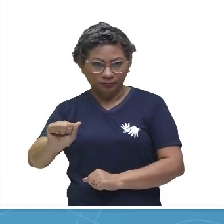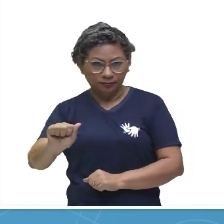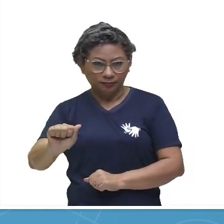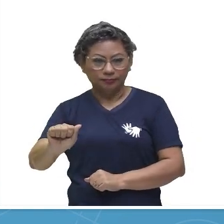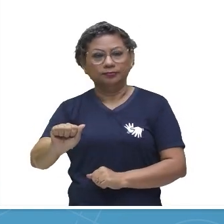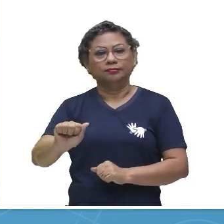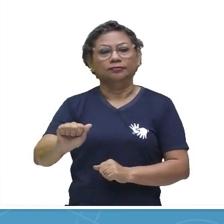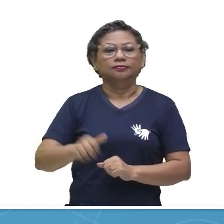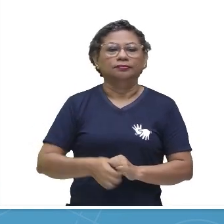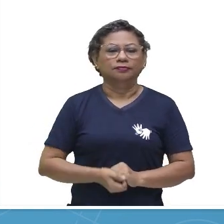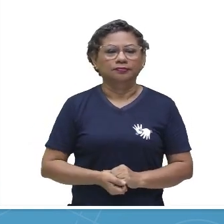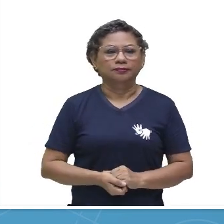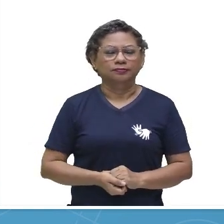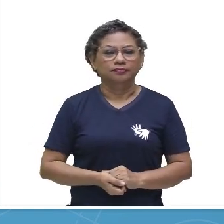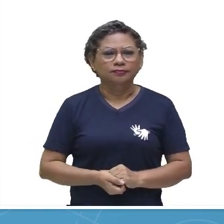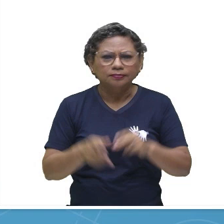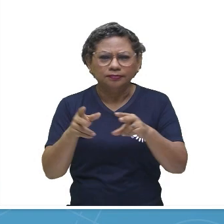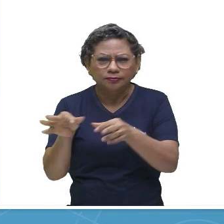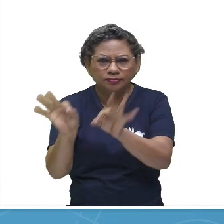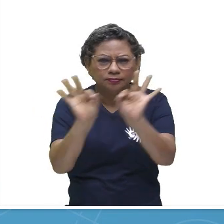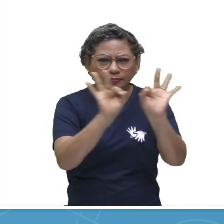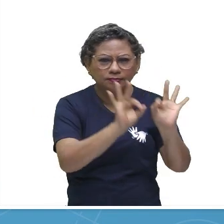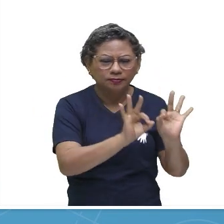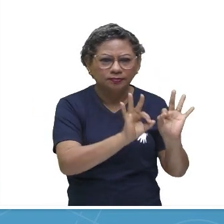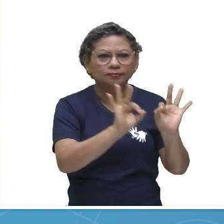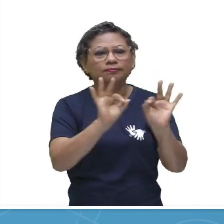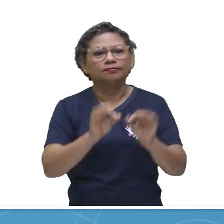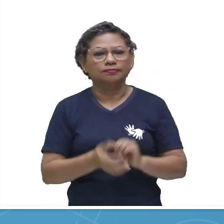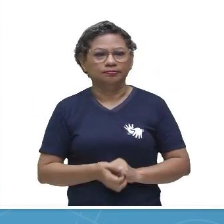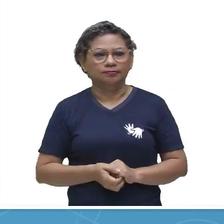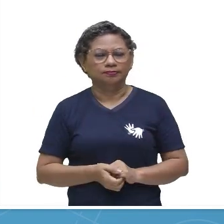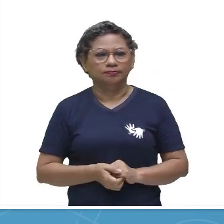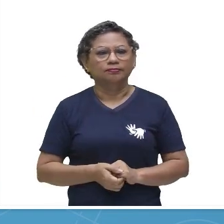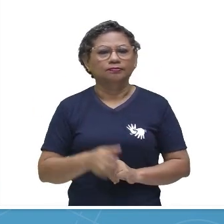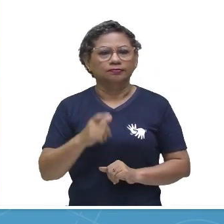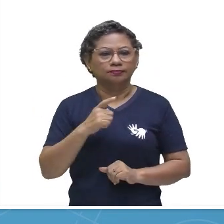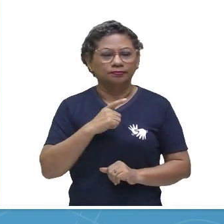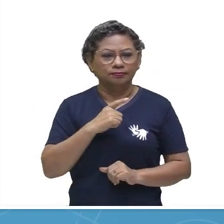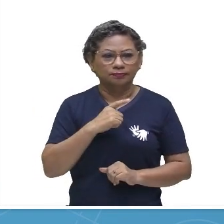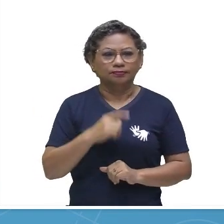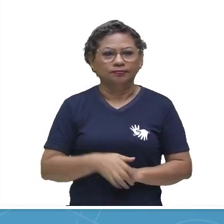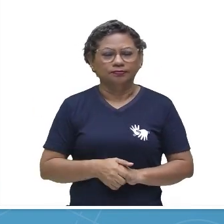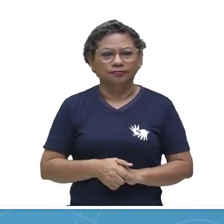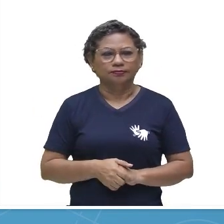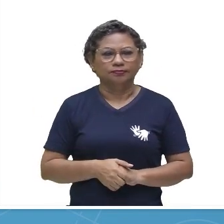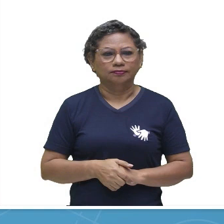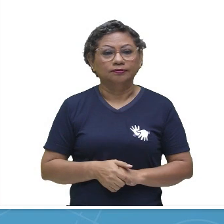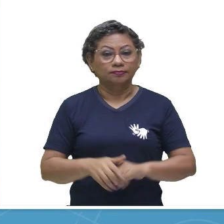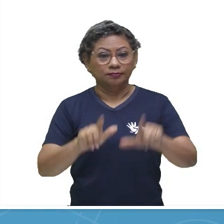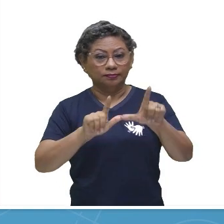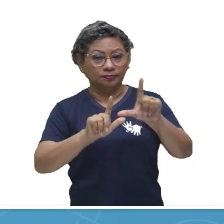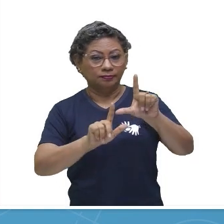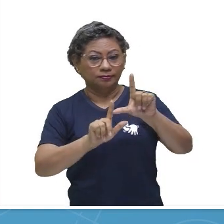né? Daqui a pouco nós vamos ver isso. Então nós temos aqui 6 elevado a 10 quintos, né? Vai ser igual a 5 raiz